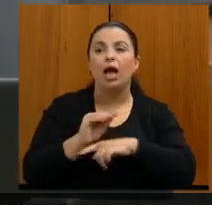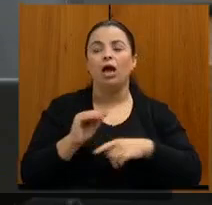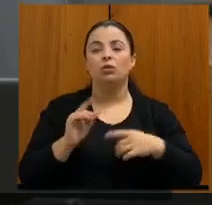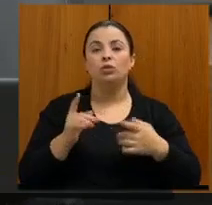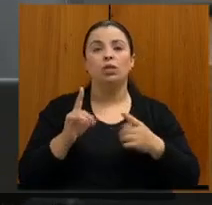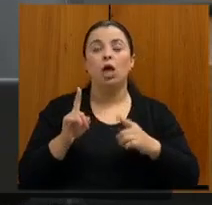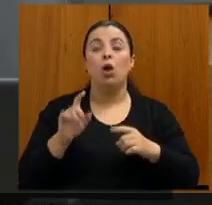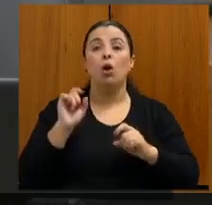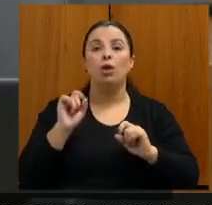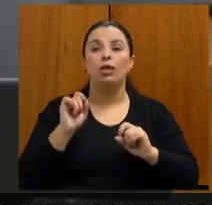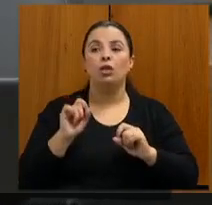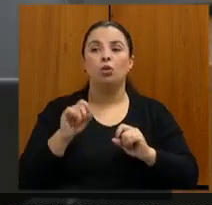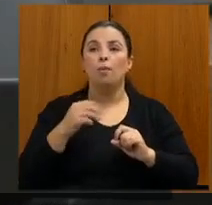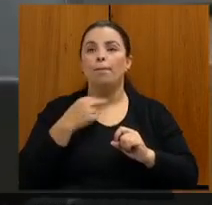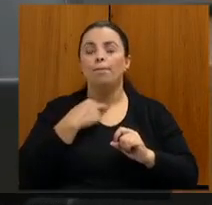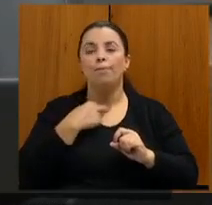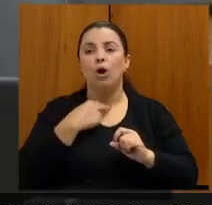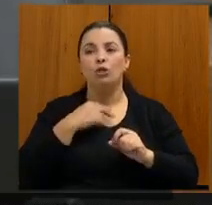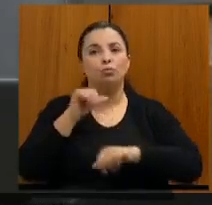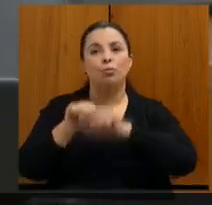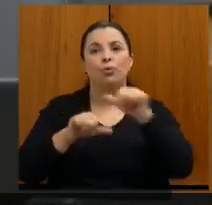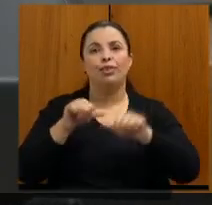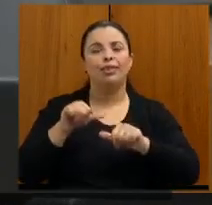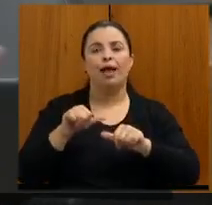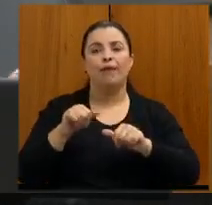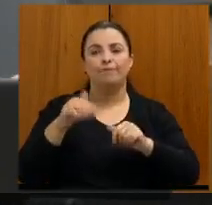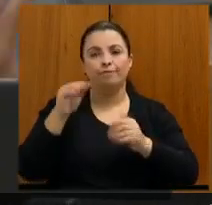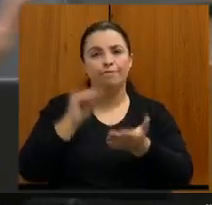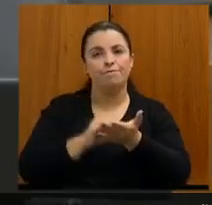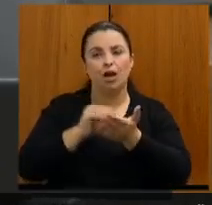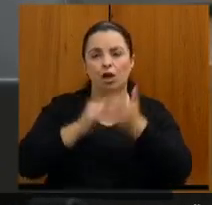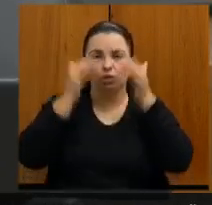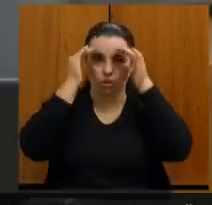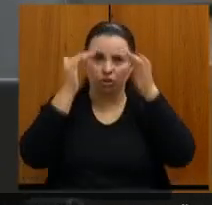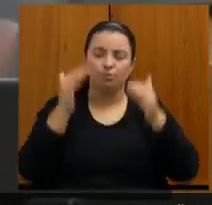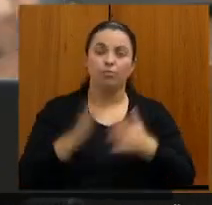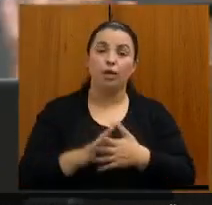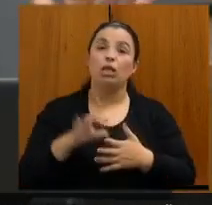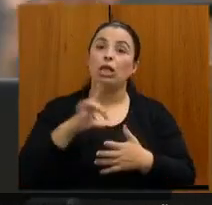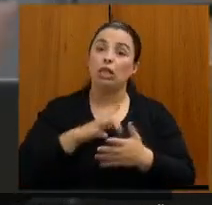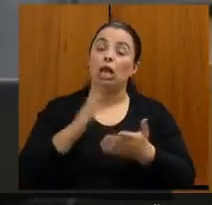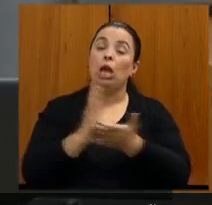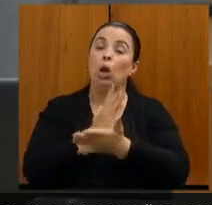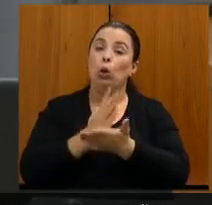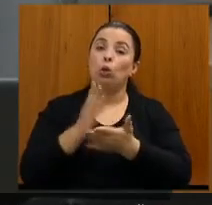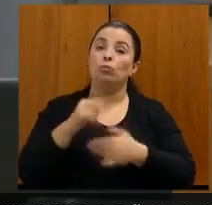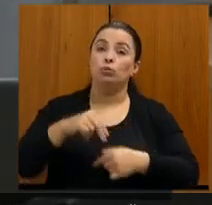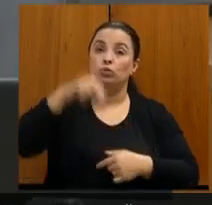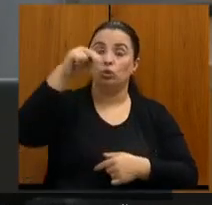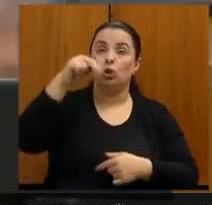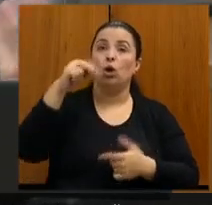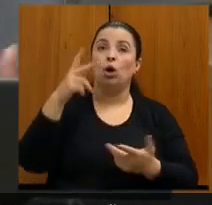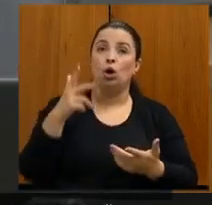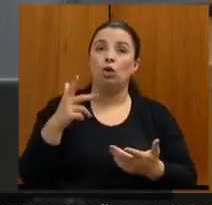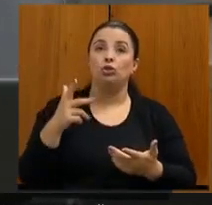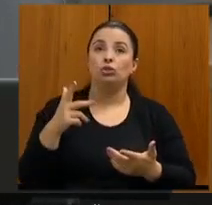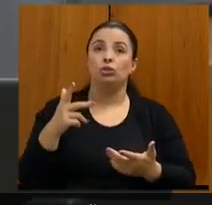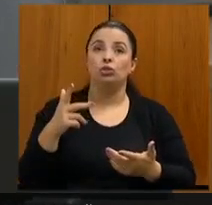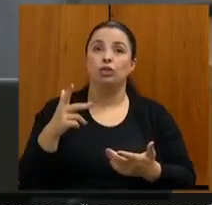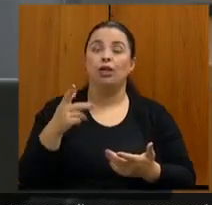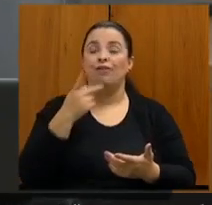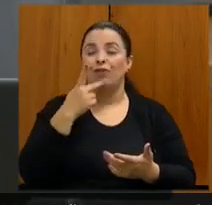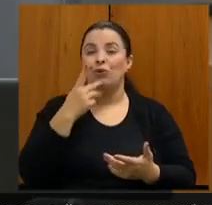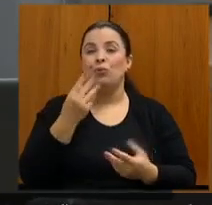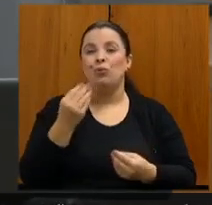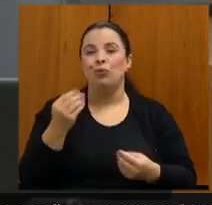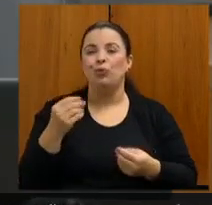não pode transformar em desacato assim né a gente tem caso sim né de regiões até do Norte viu deputada a gente falou